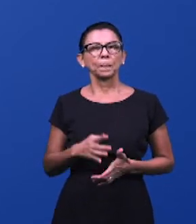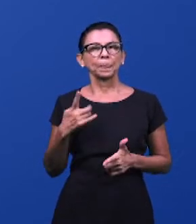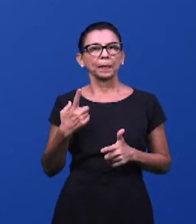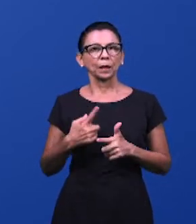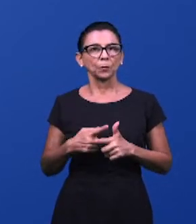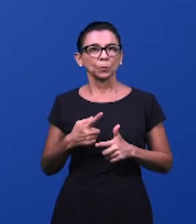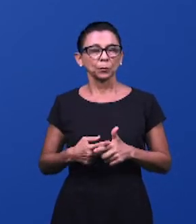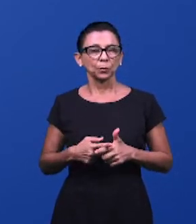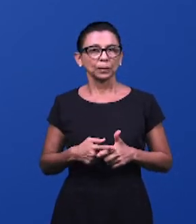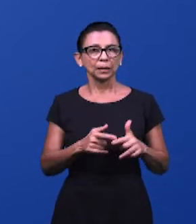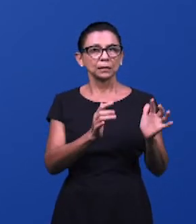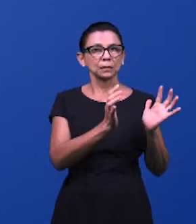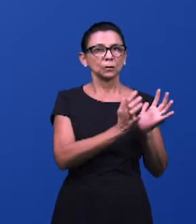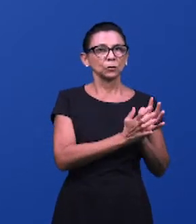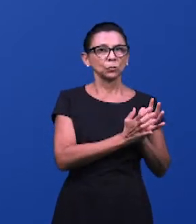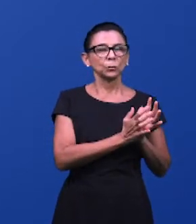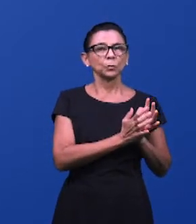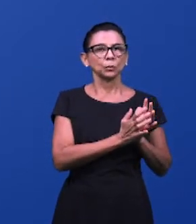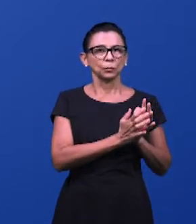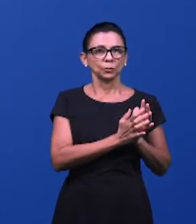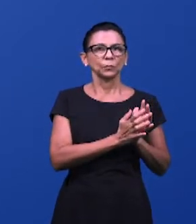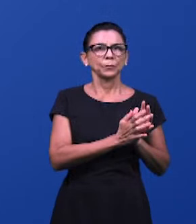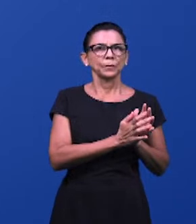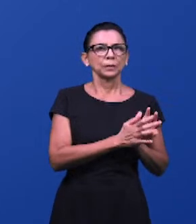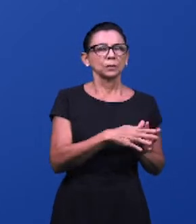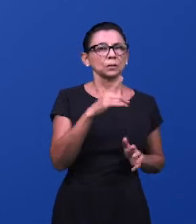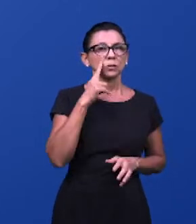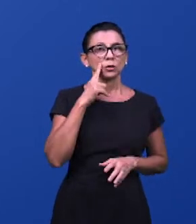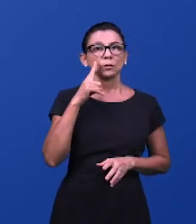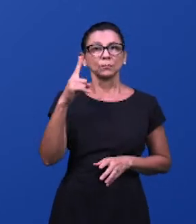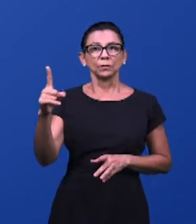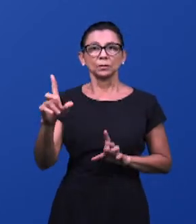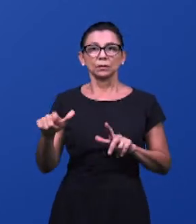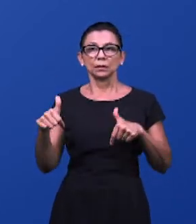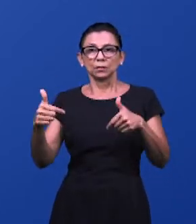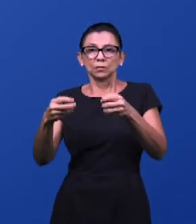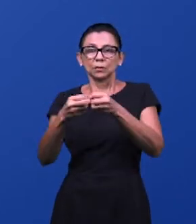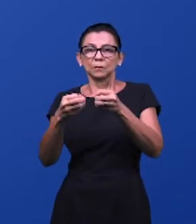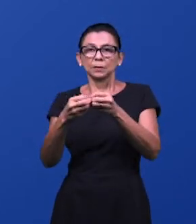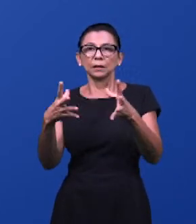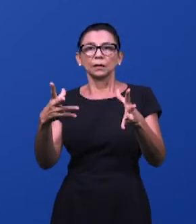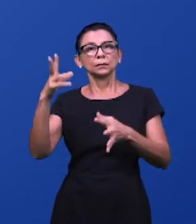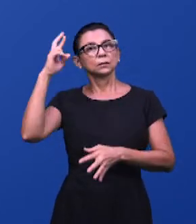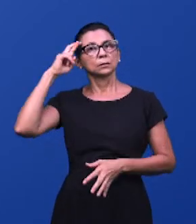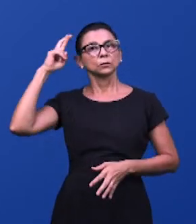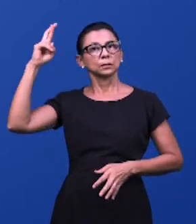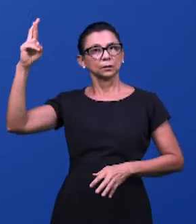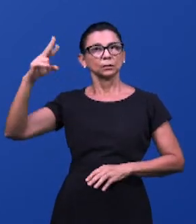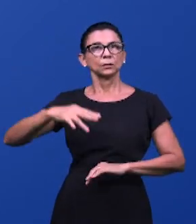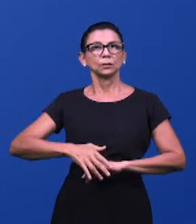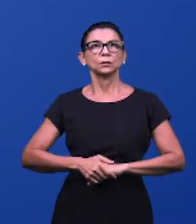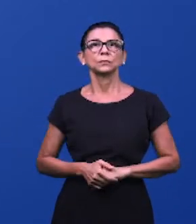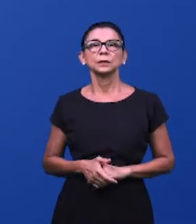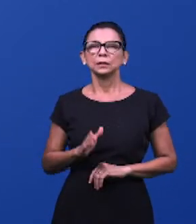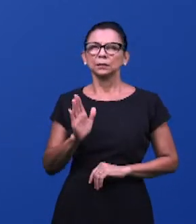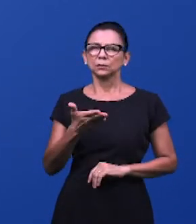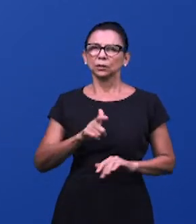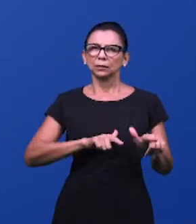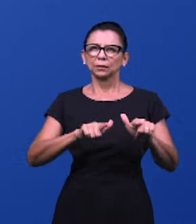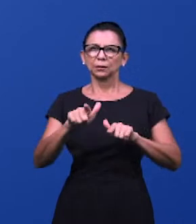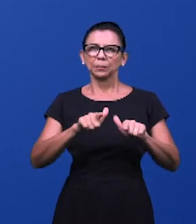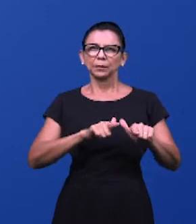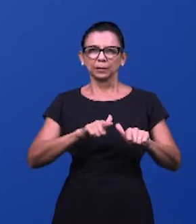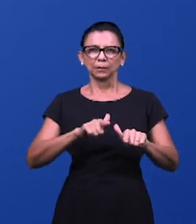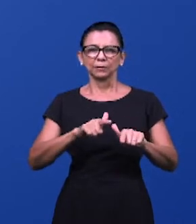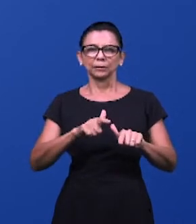certamente eles já haviam visto e ouvido falar das operações do Senhor, que outros já haviam sido assalariados e já estavam trabalhando